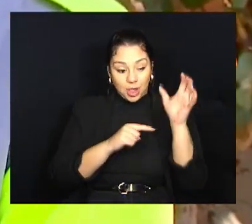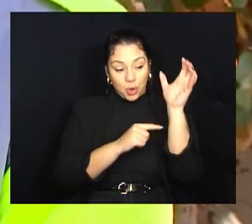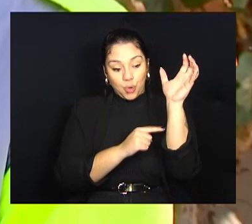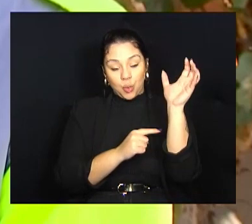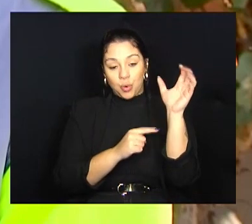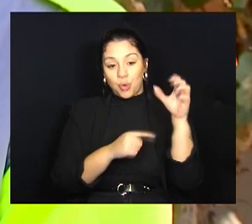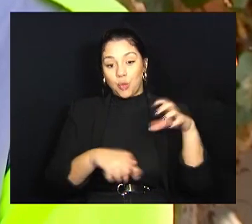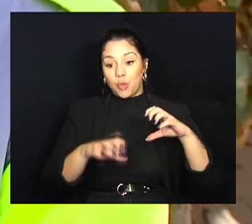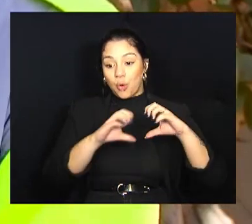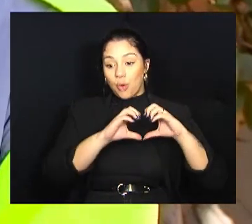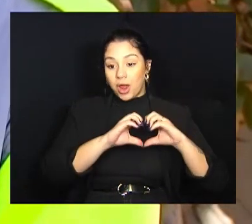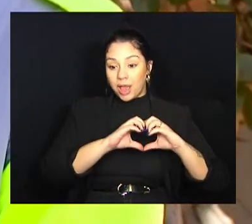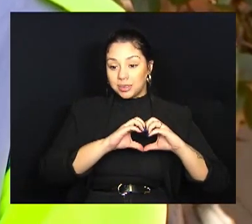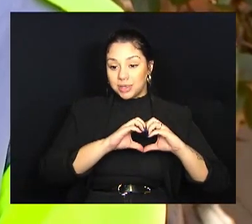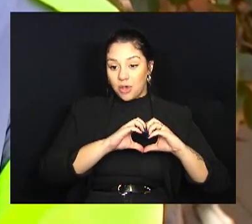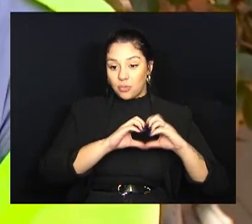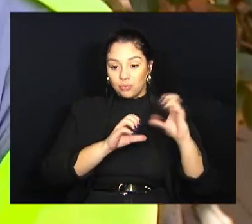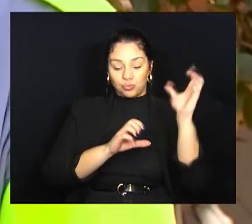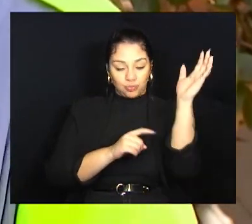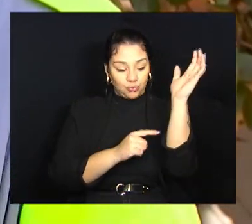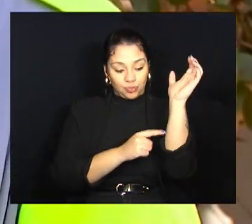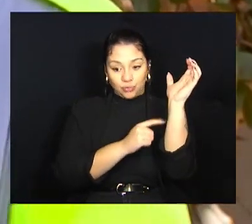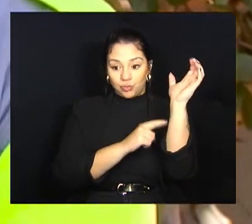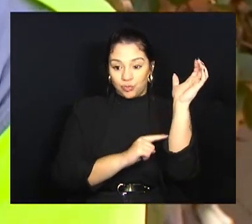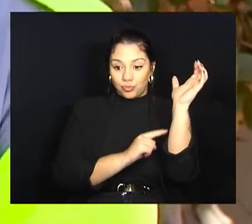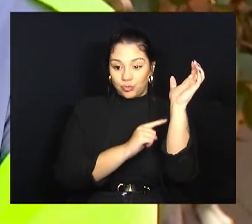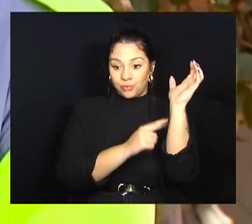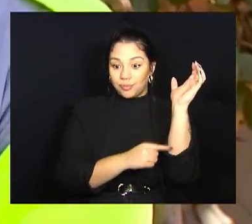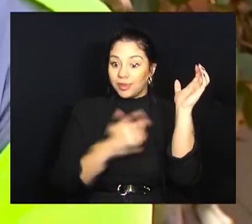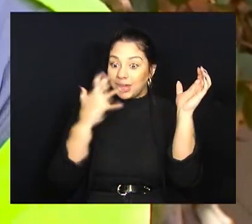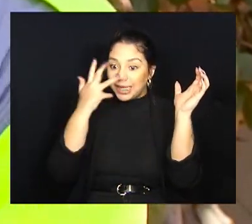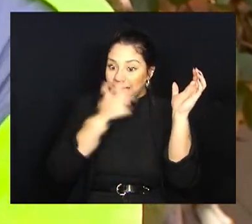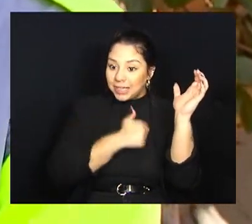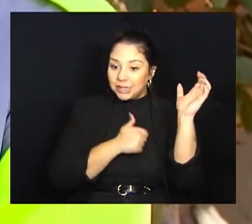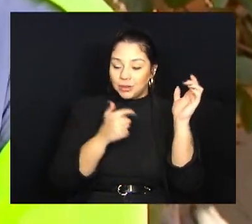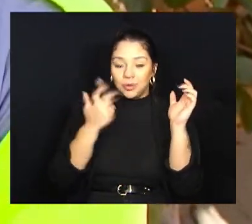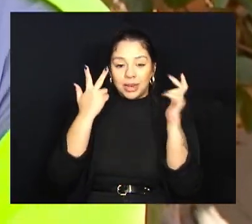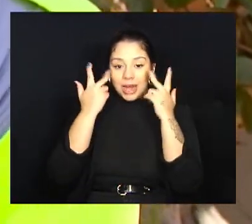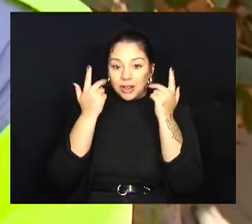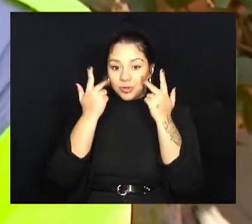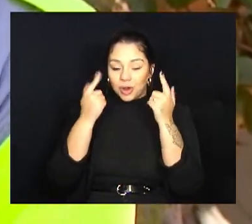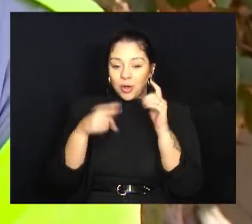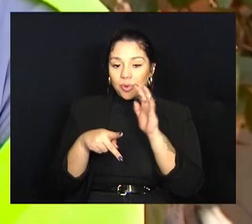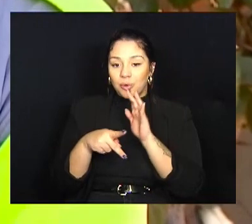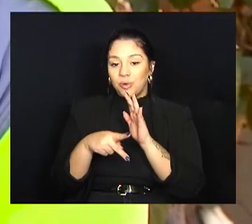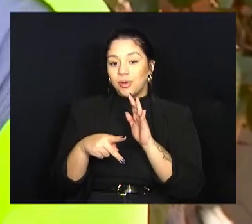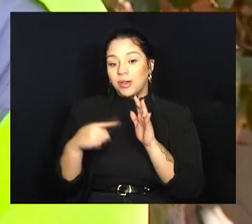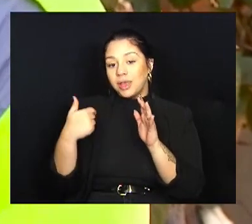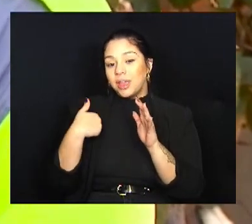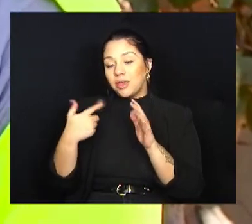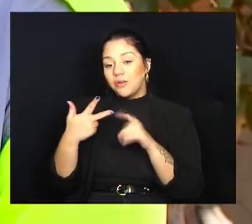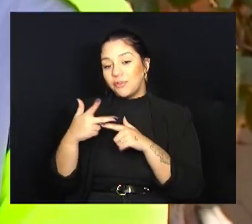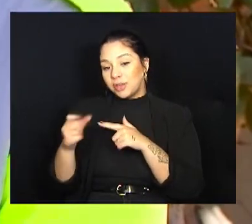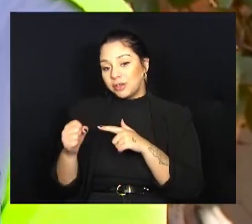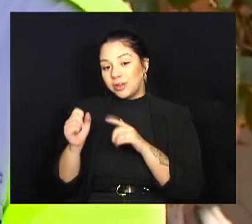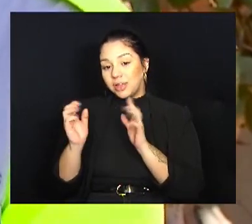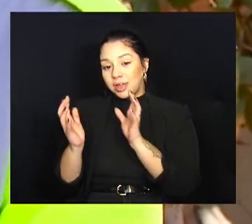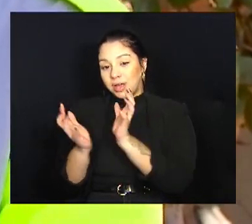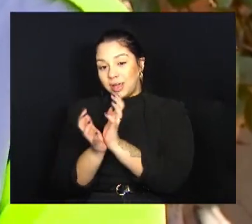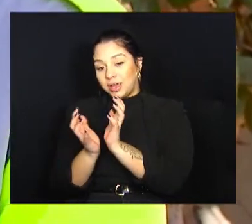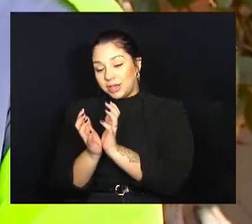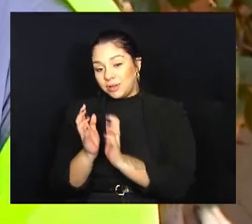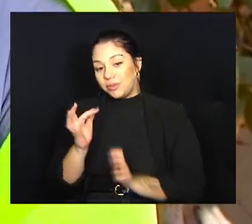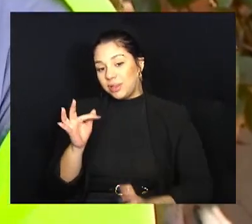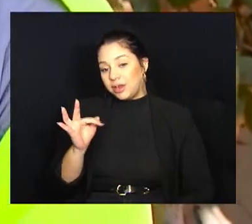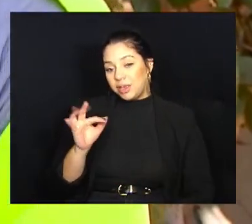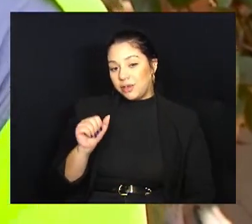ao tronco da goiabeira, né, que por sinal muito bonito, formado algo natural pela natureza, né. Eu fui campeão também, só que foi na categoria fauna,